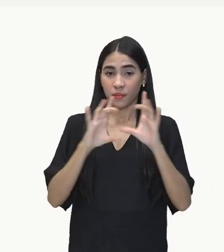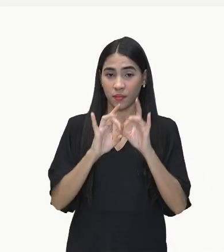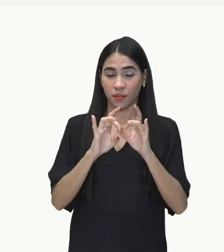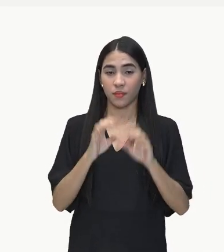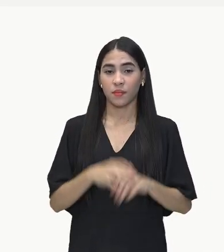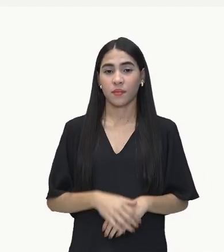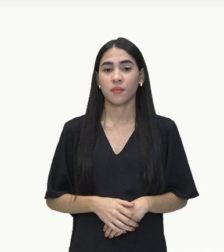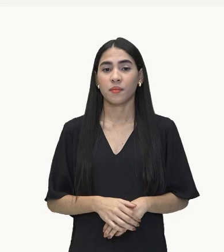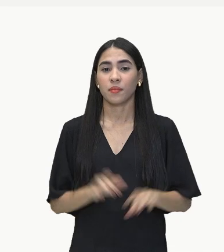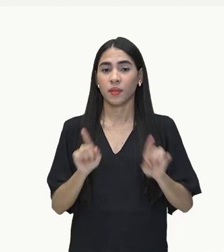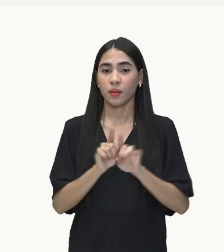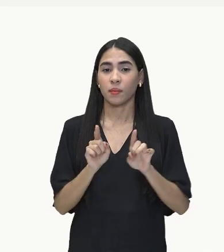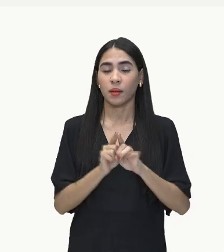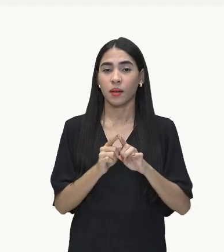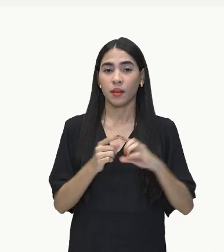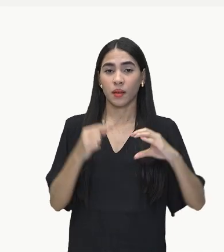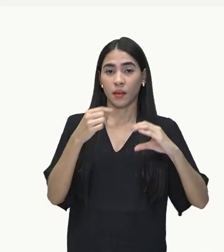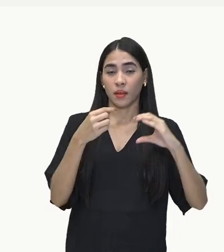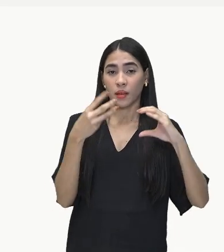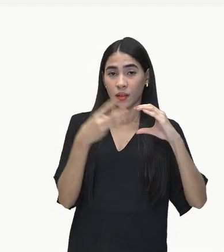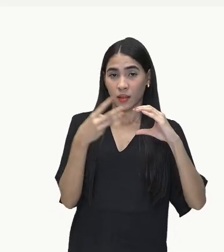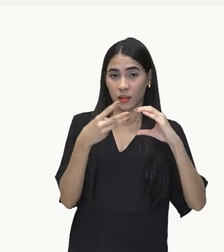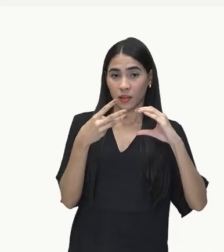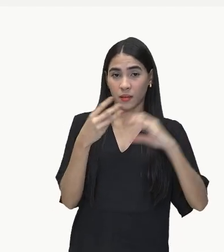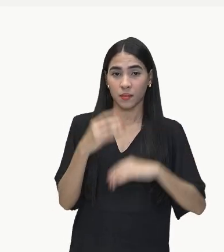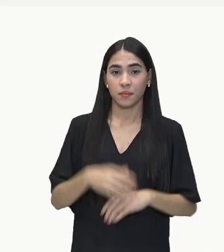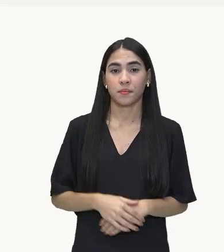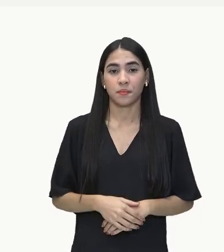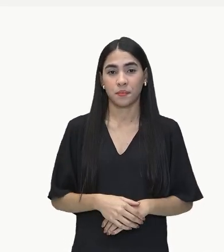Aí eu tenho 3 carbonos, aí eu vou ter aqui